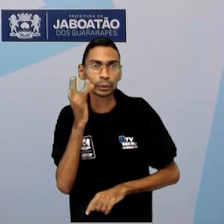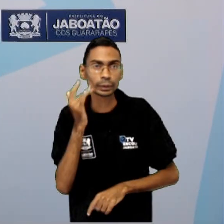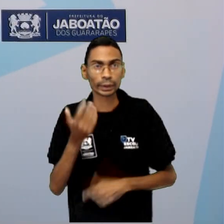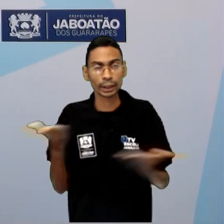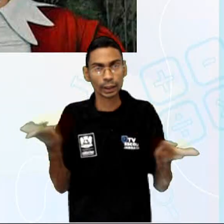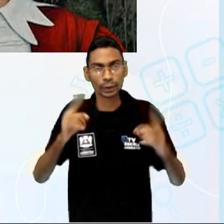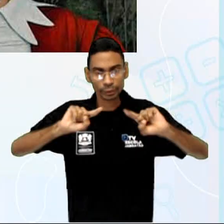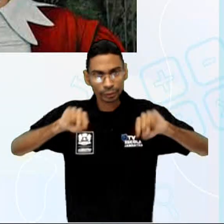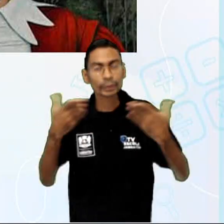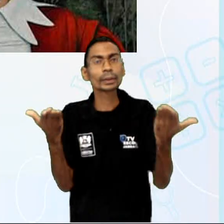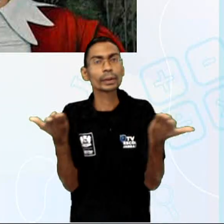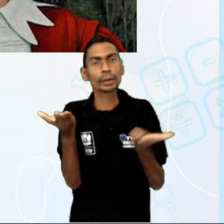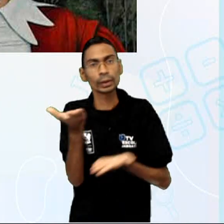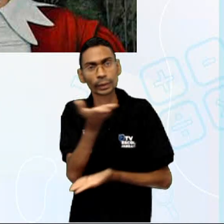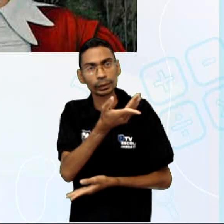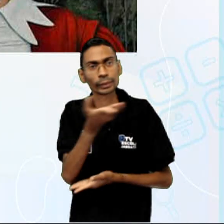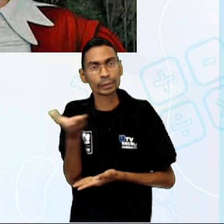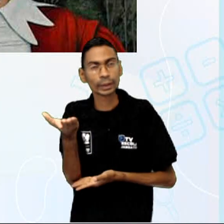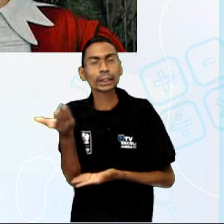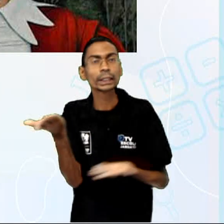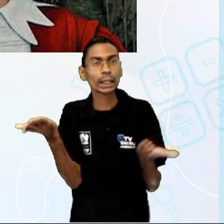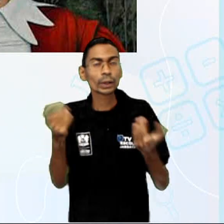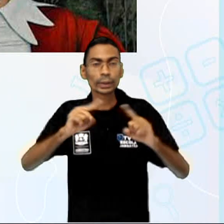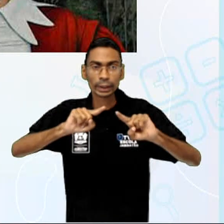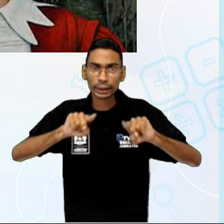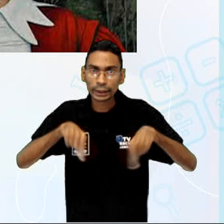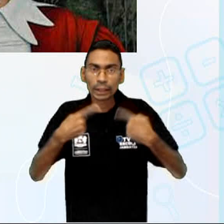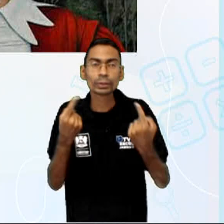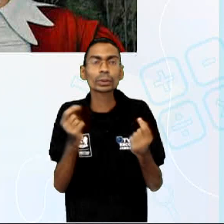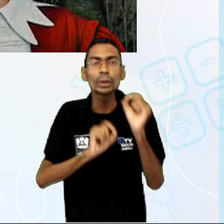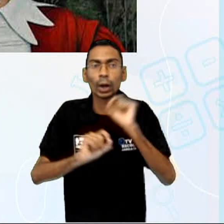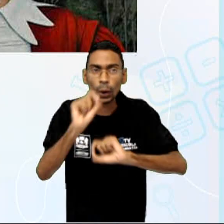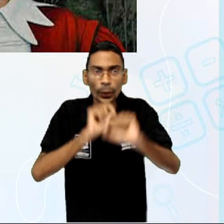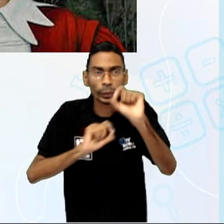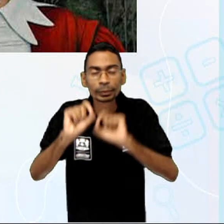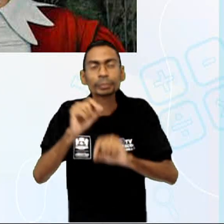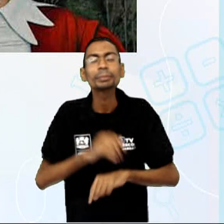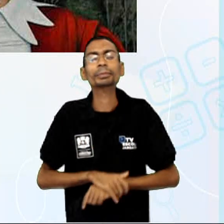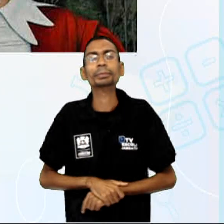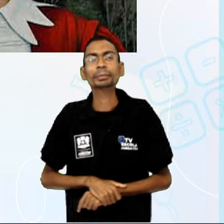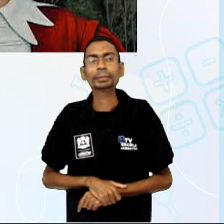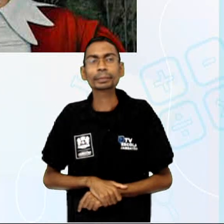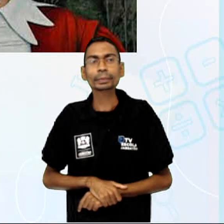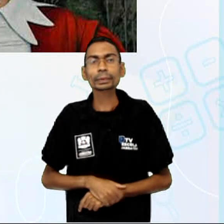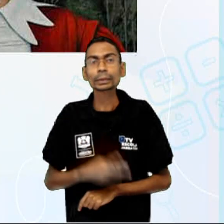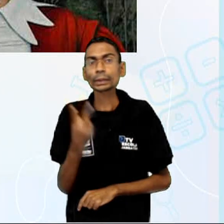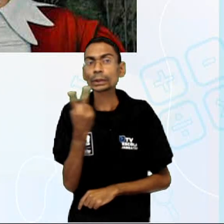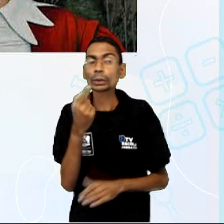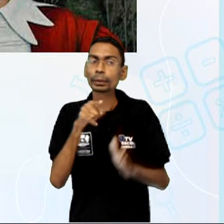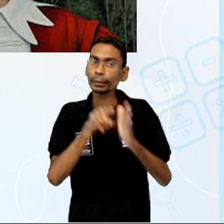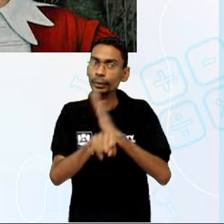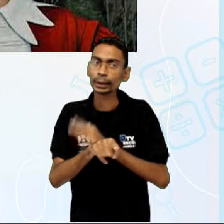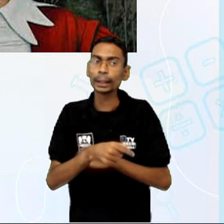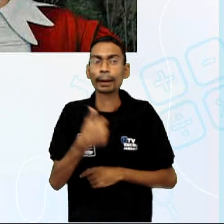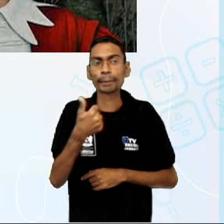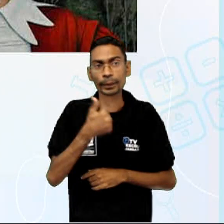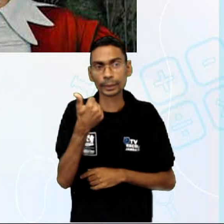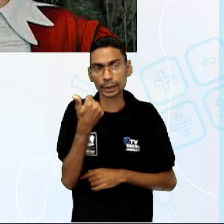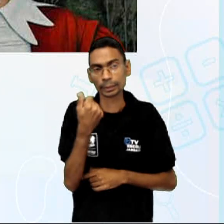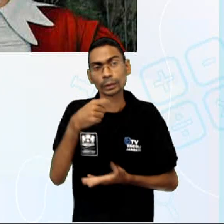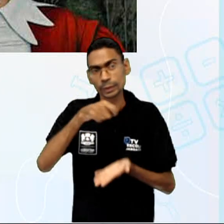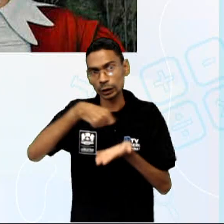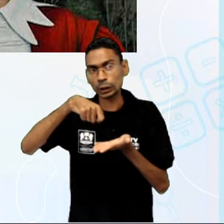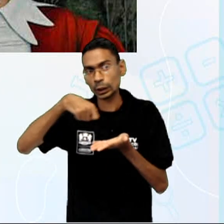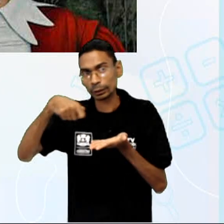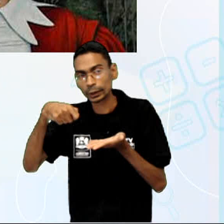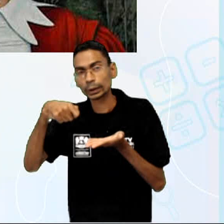desafio, beleza? Esse desafio, gente, é o seguinte, 2 perguntinhas. A primeira é para você escrever